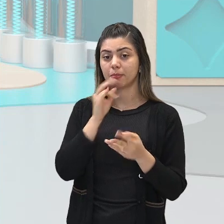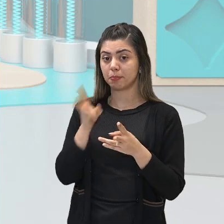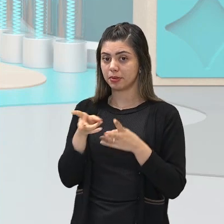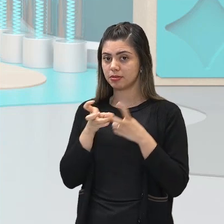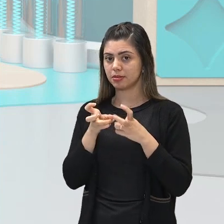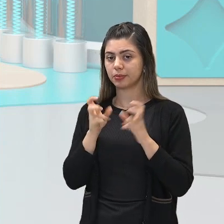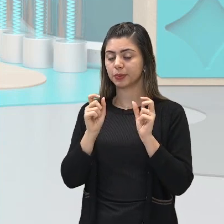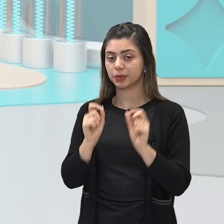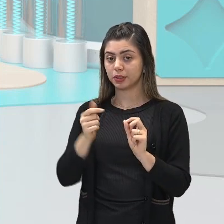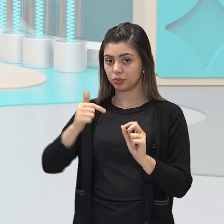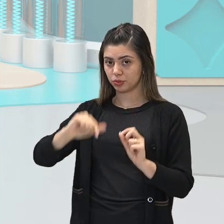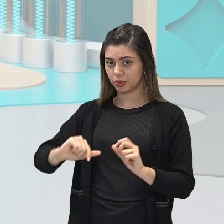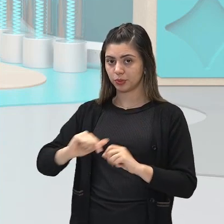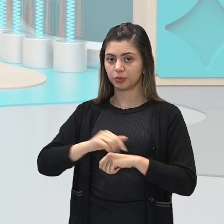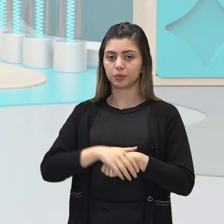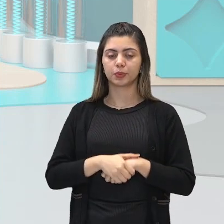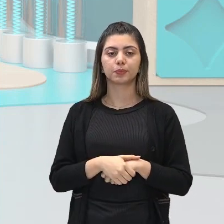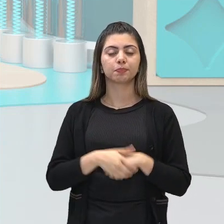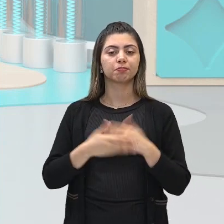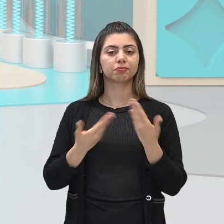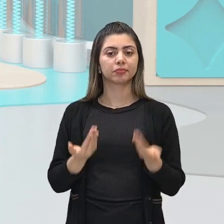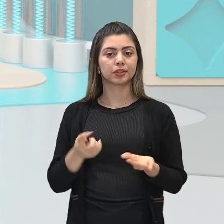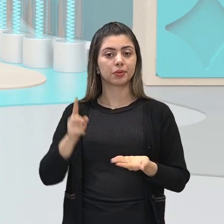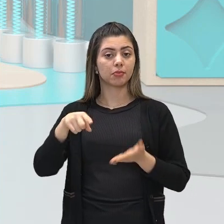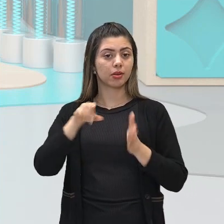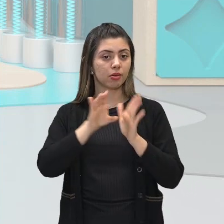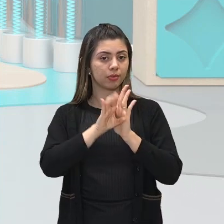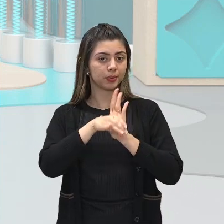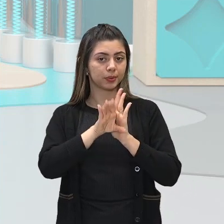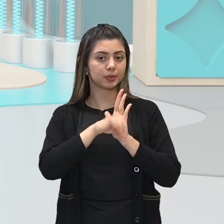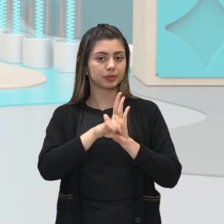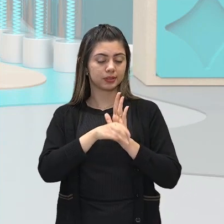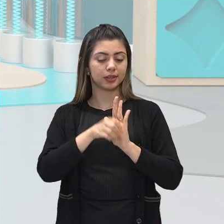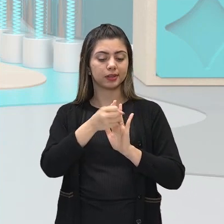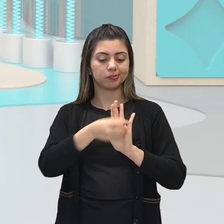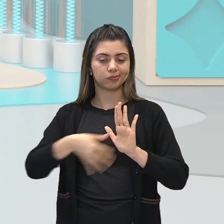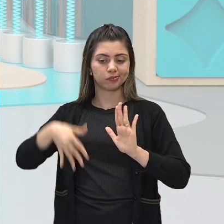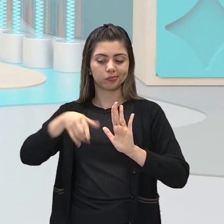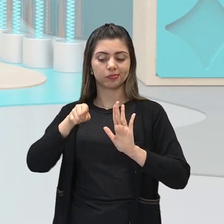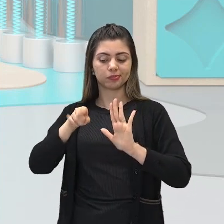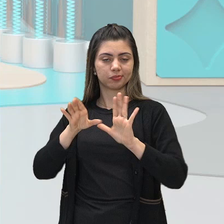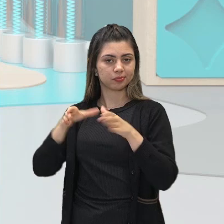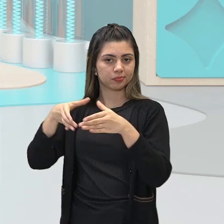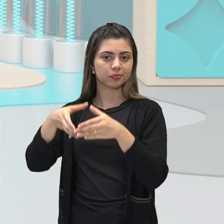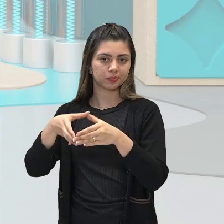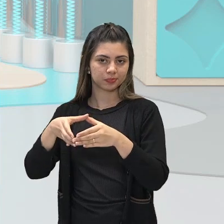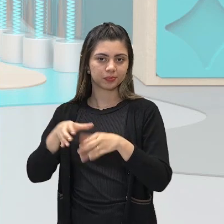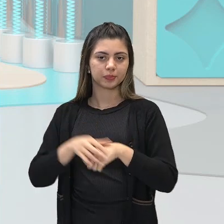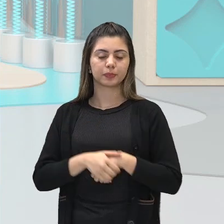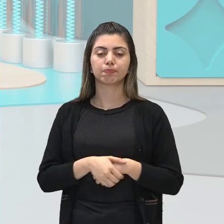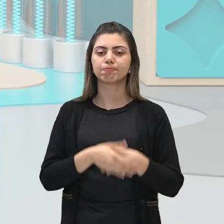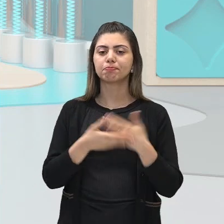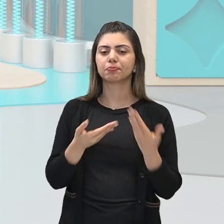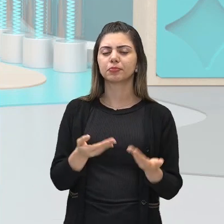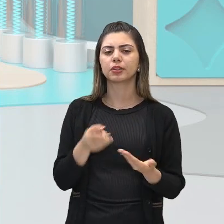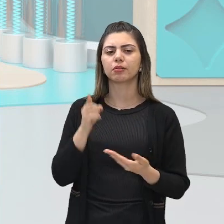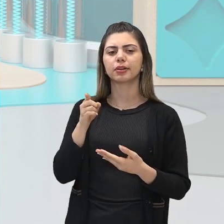observem novamente, aqui é o conceito das figuras de pensamento. Quando ele